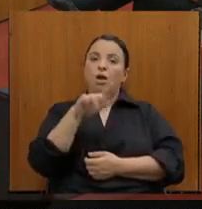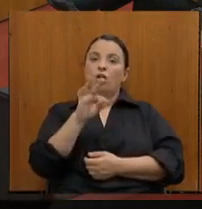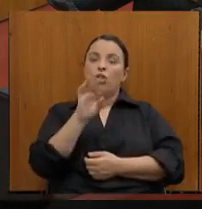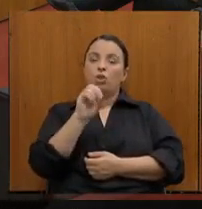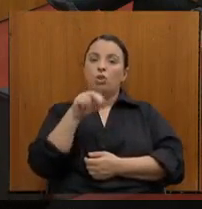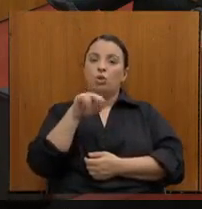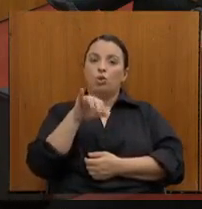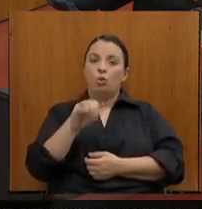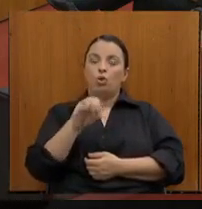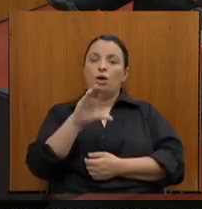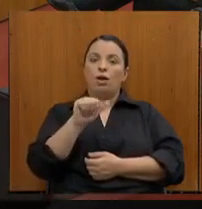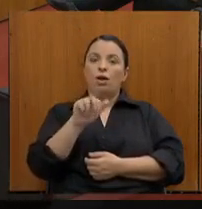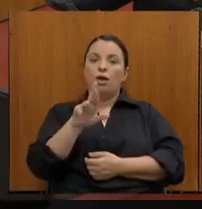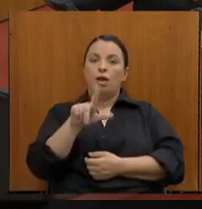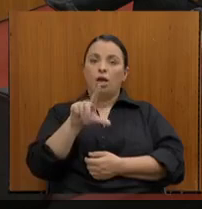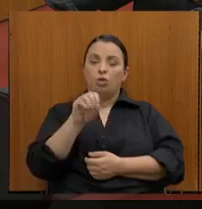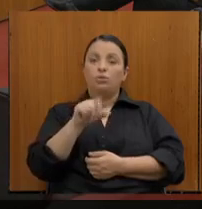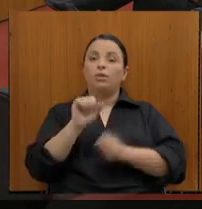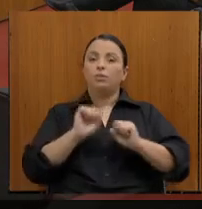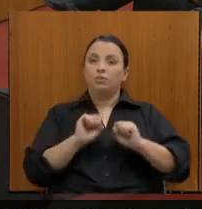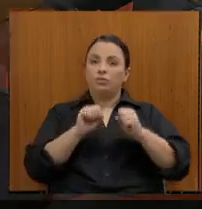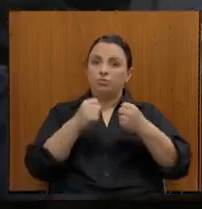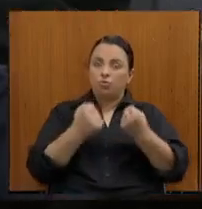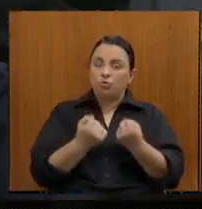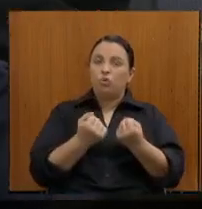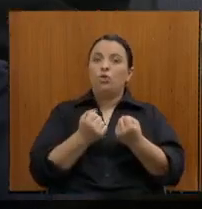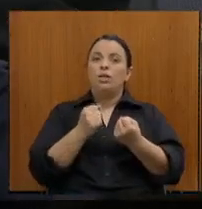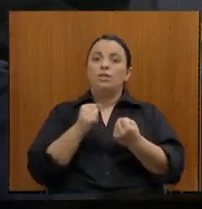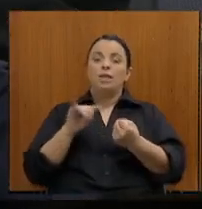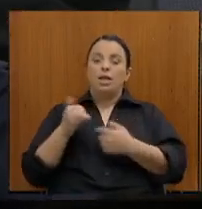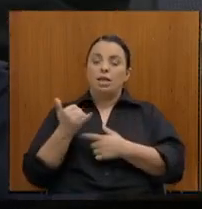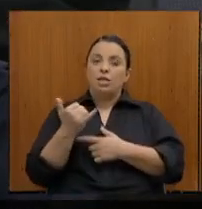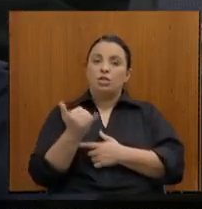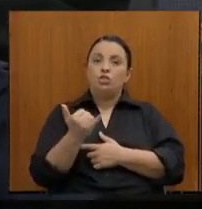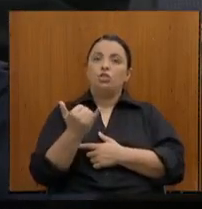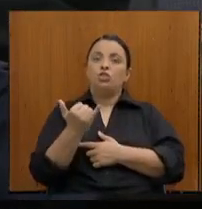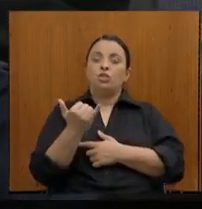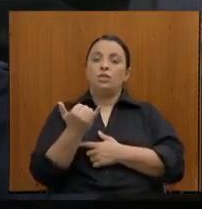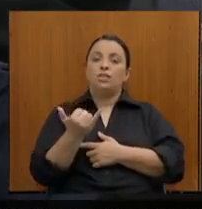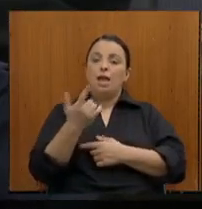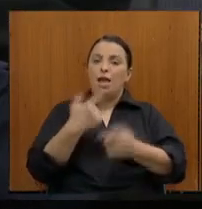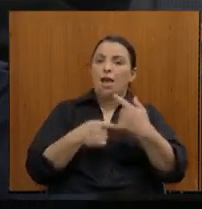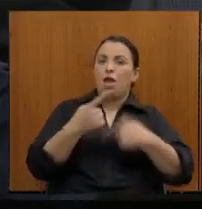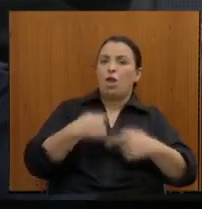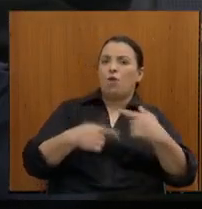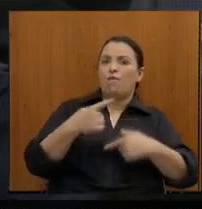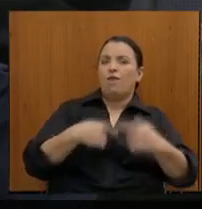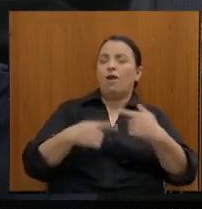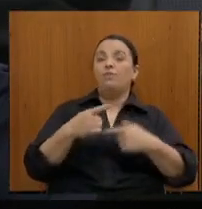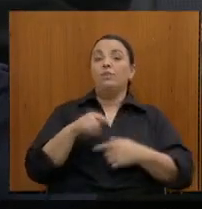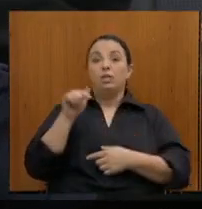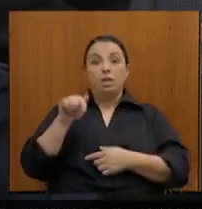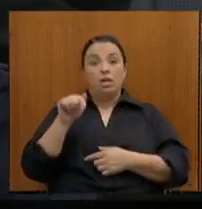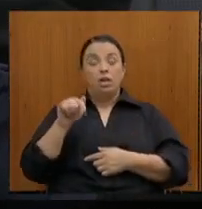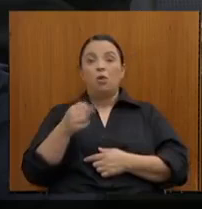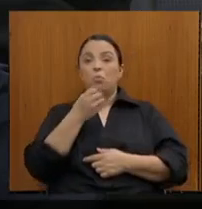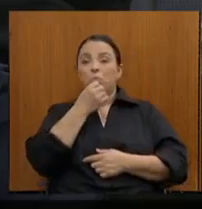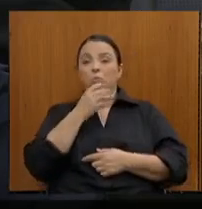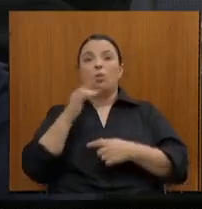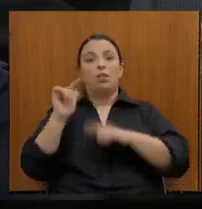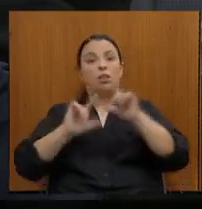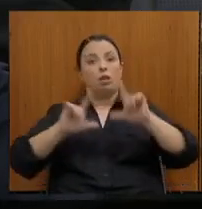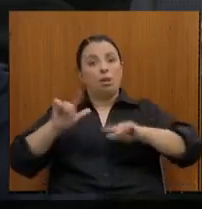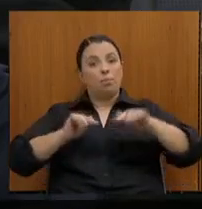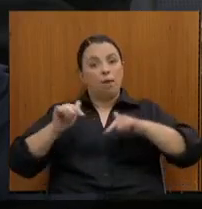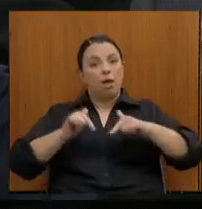um defensor das energias renováveis e faz um belo trabalho na Assembleia Legislativa Muito